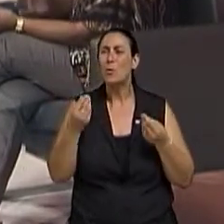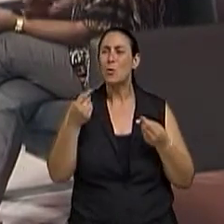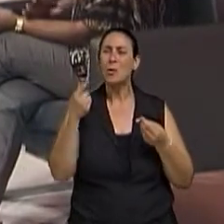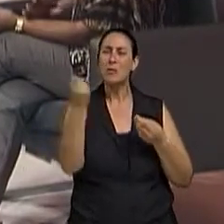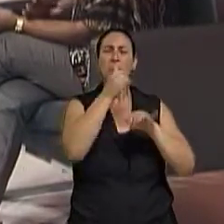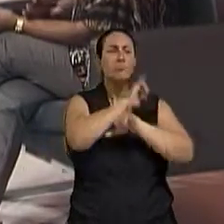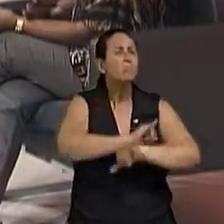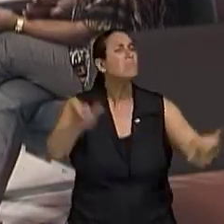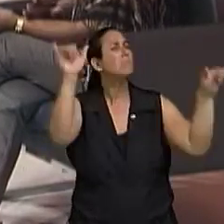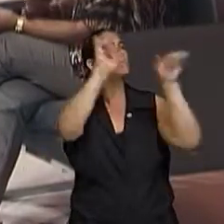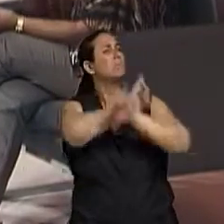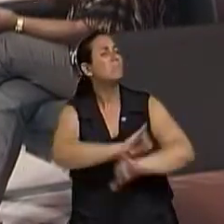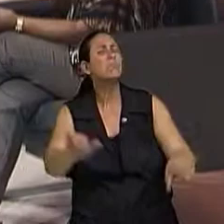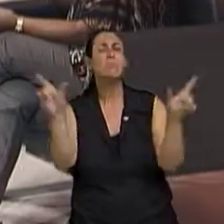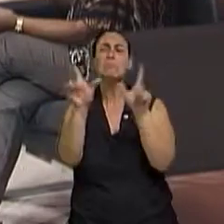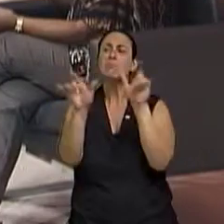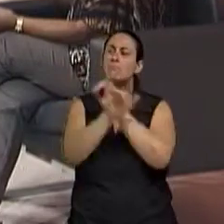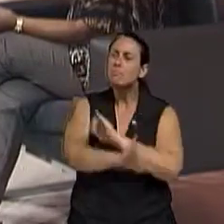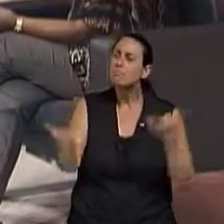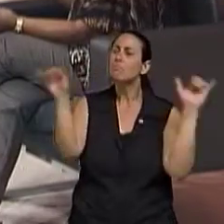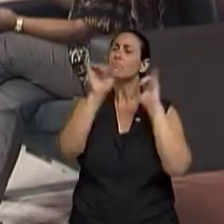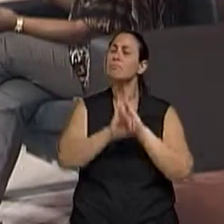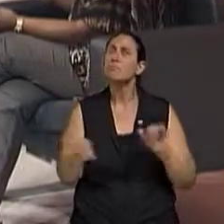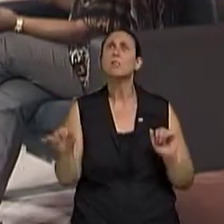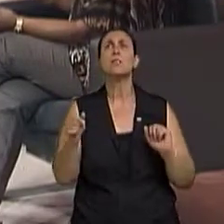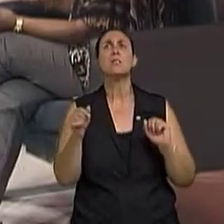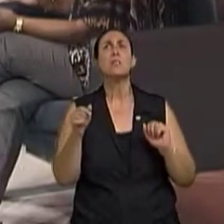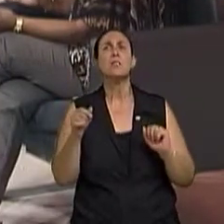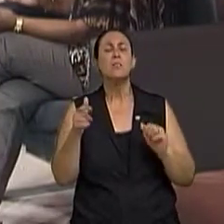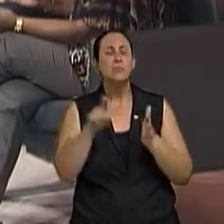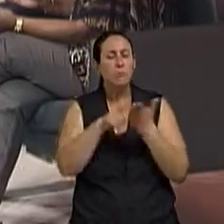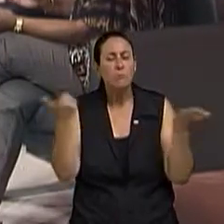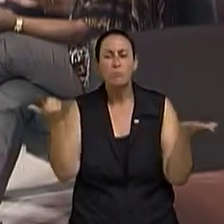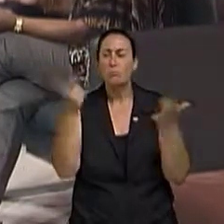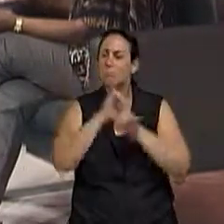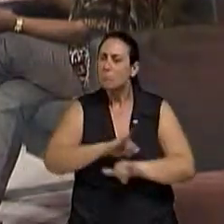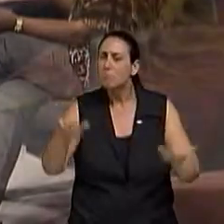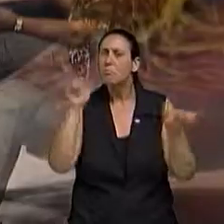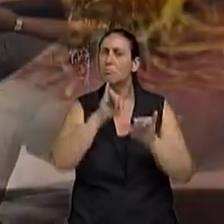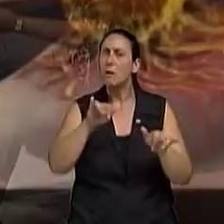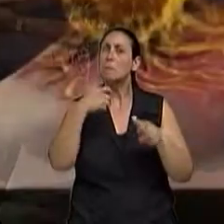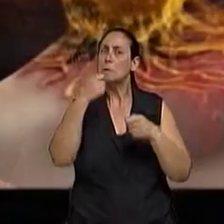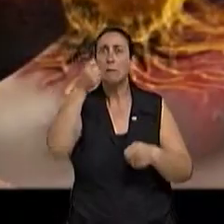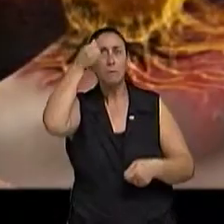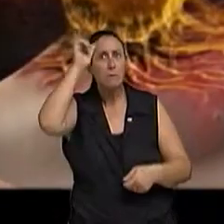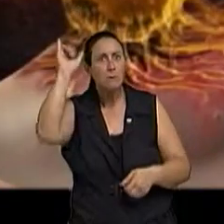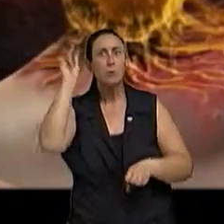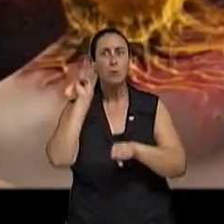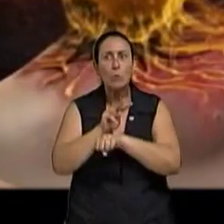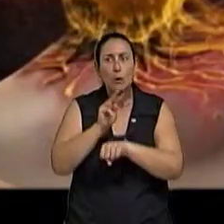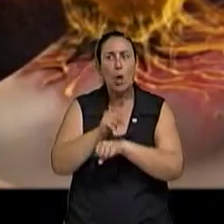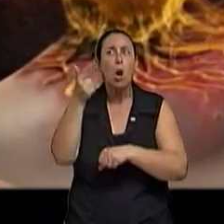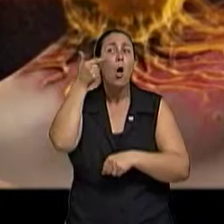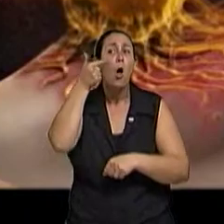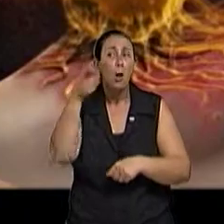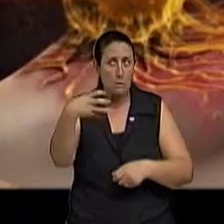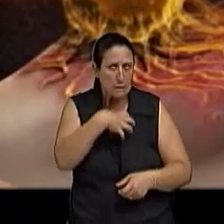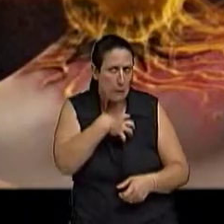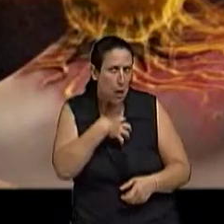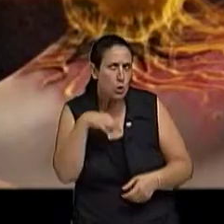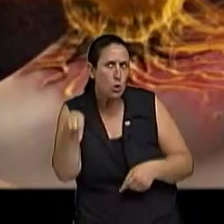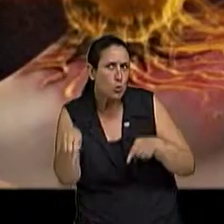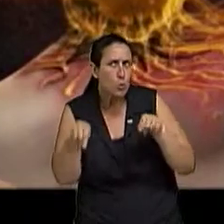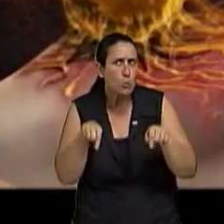esse, que traz tantos esclarecimentos, isto também é uma forma de prevenção, porque as pessoas ficam mais atentas a